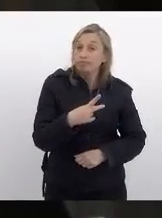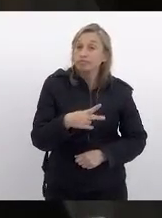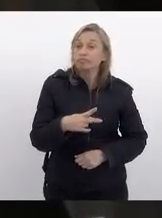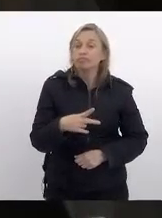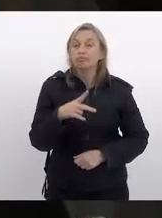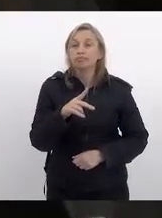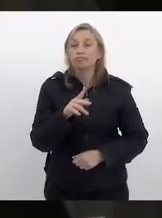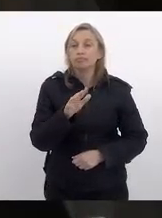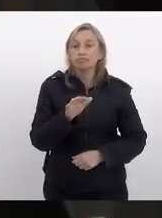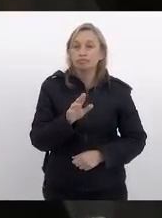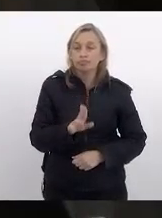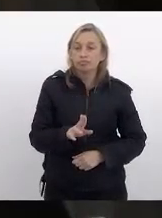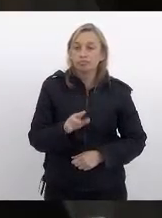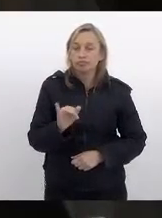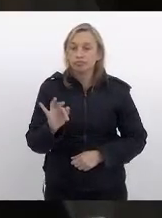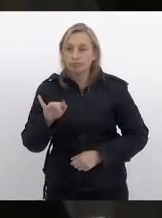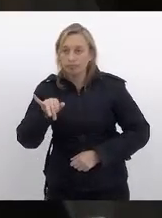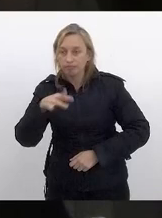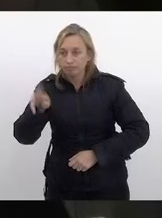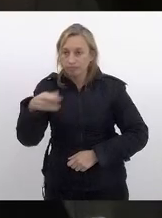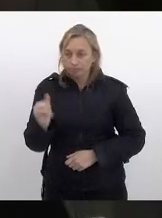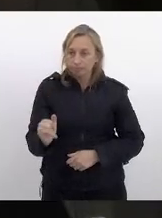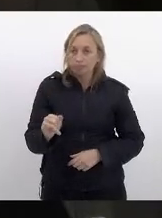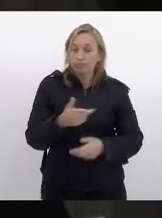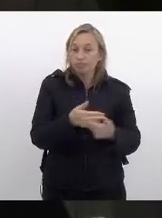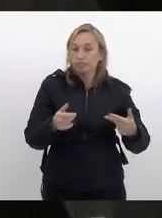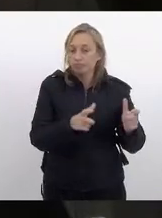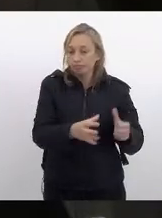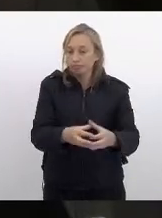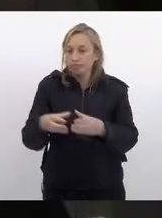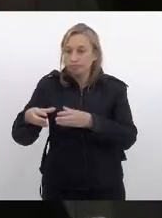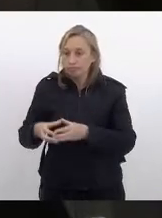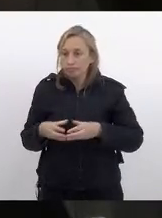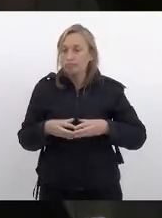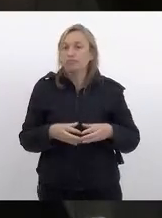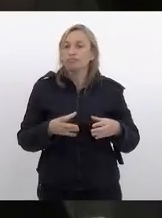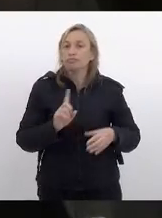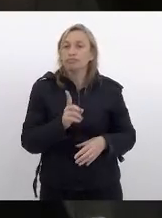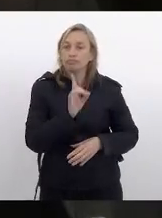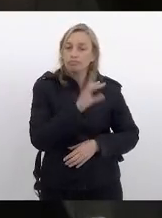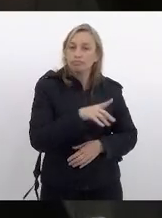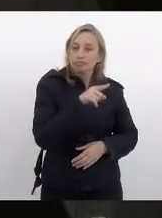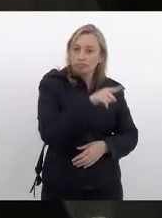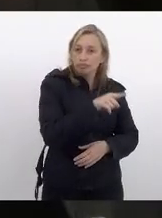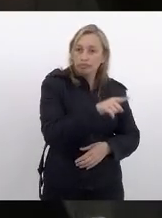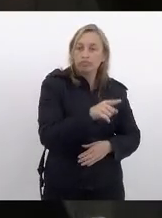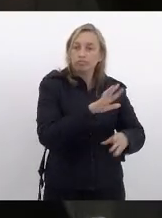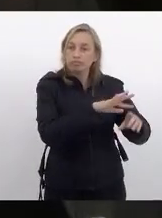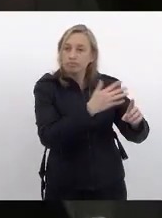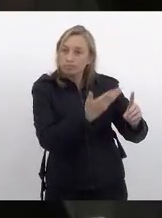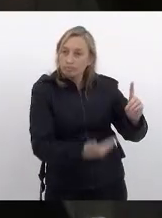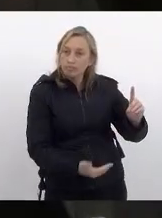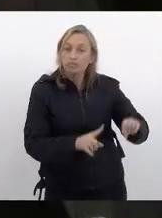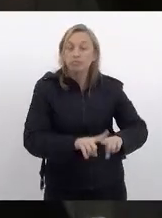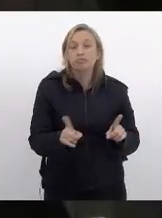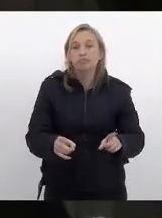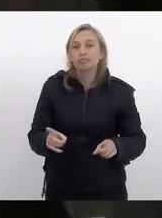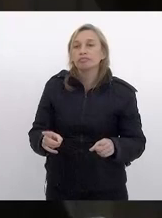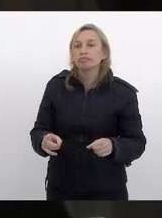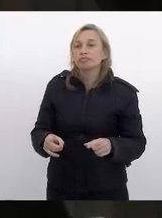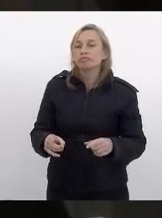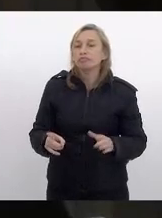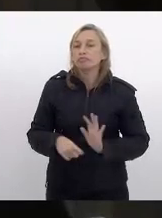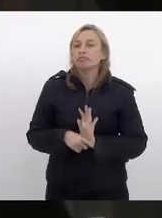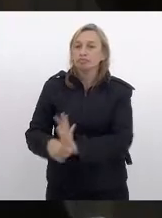que o IFRJ e várias de suas unidades Rejane não apenas nesta que você adequadamente homenageia tem tido uma